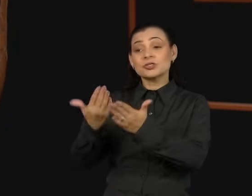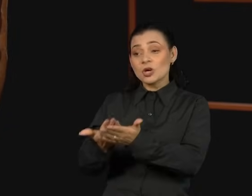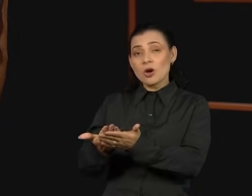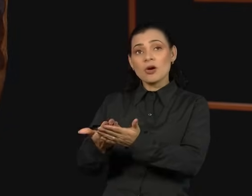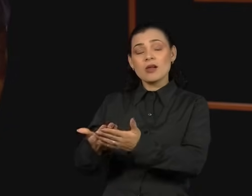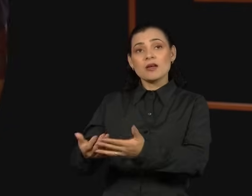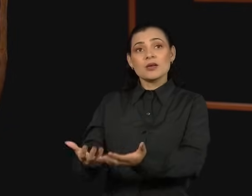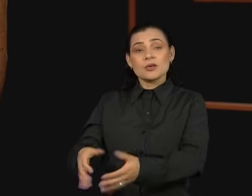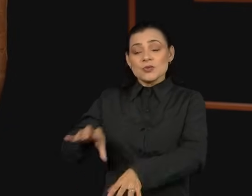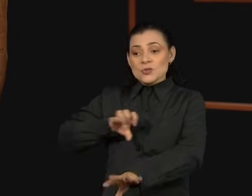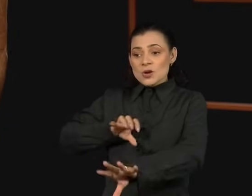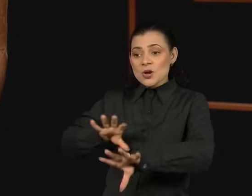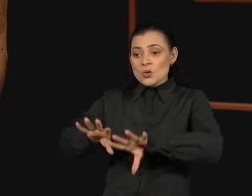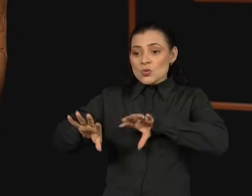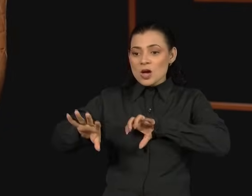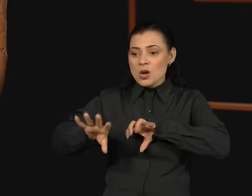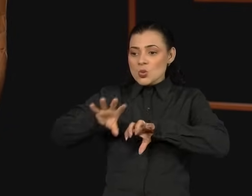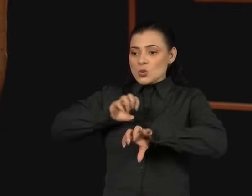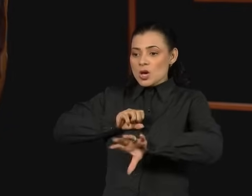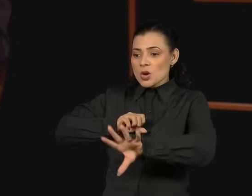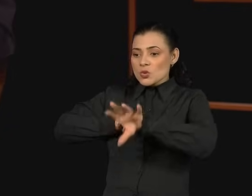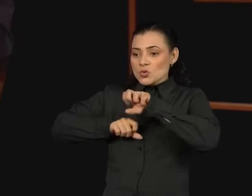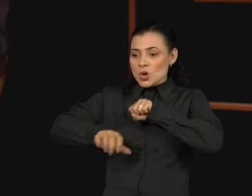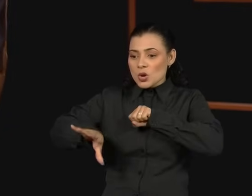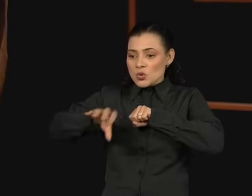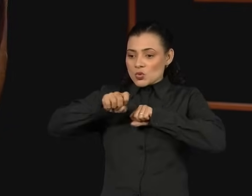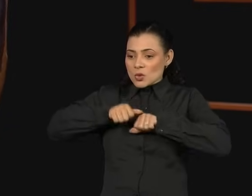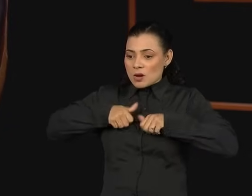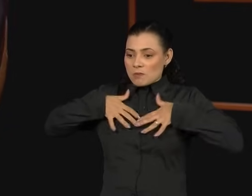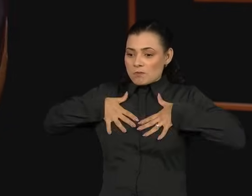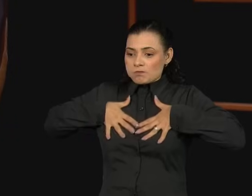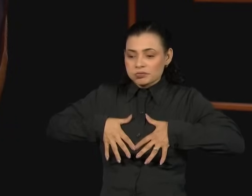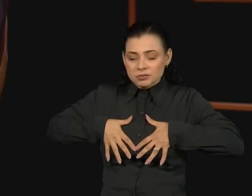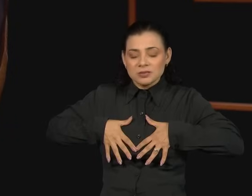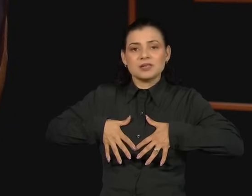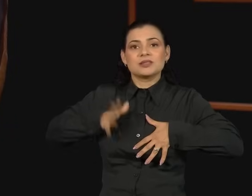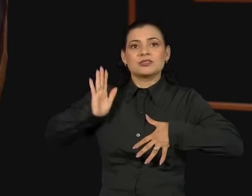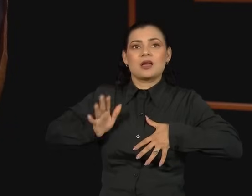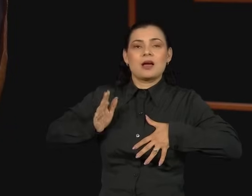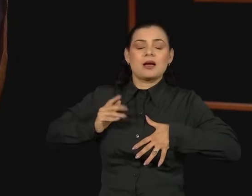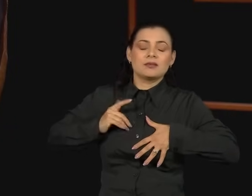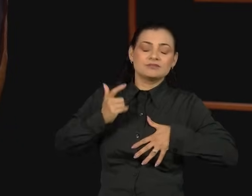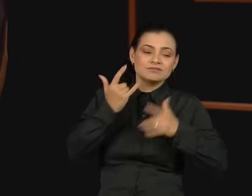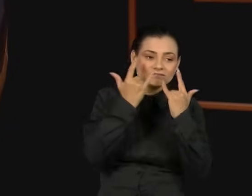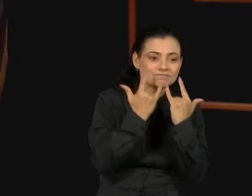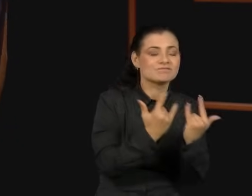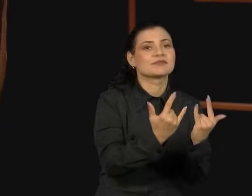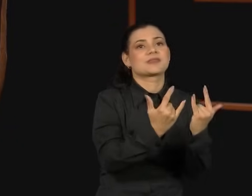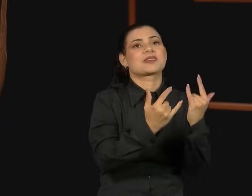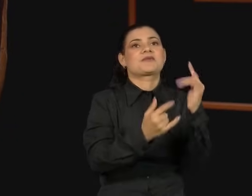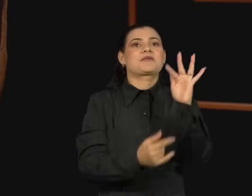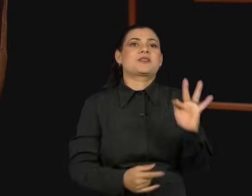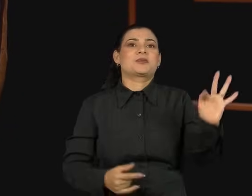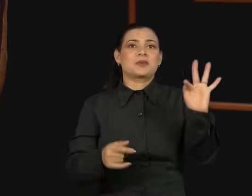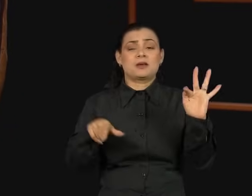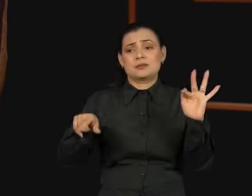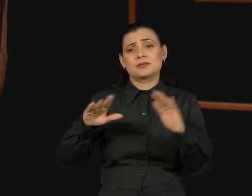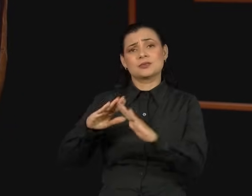né, já oferecido por essas, vamos dizer, por uma